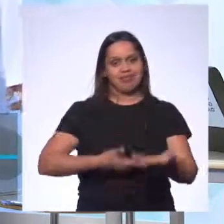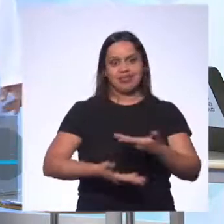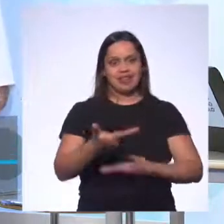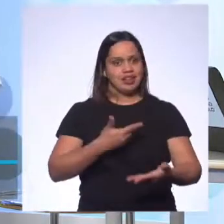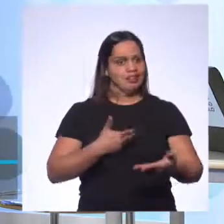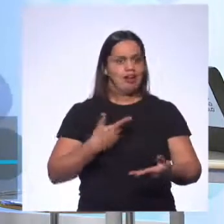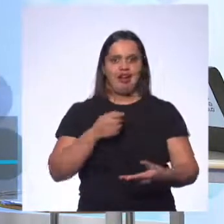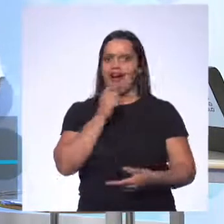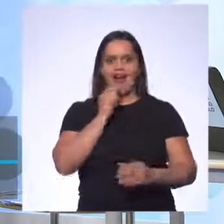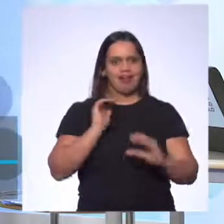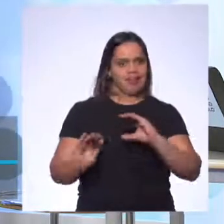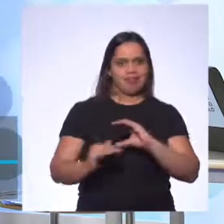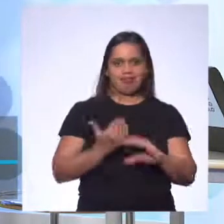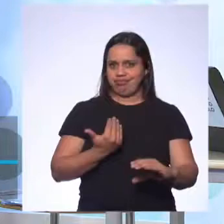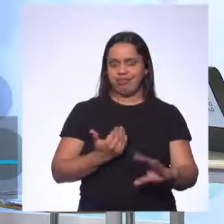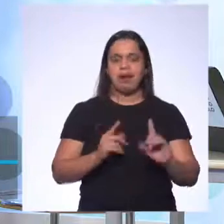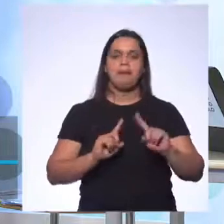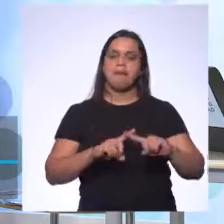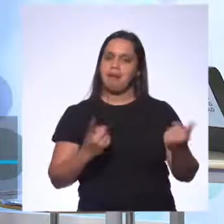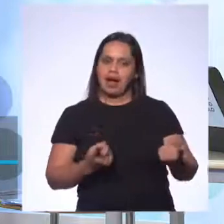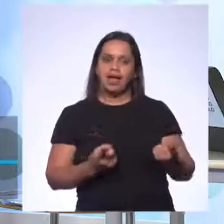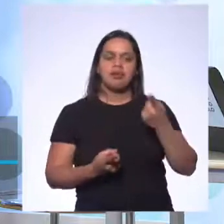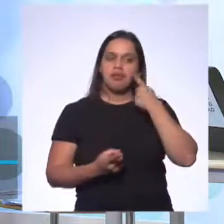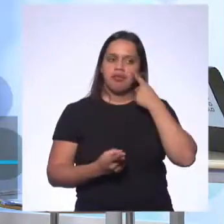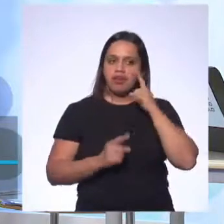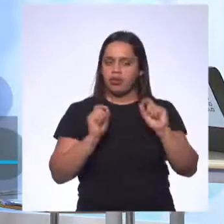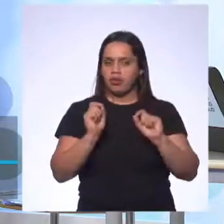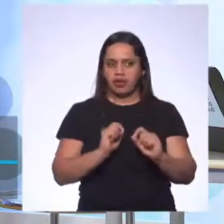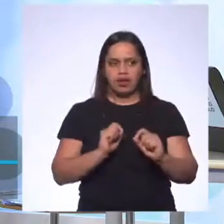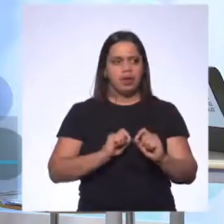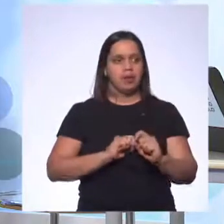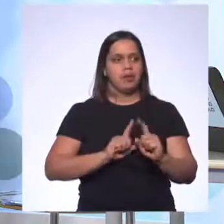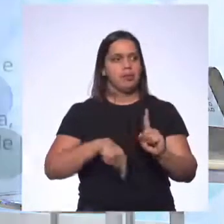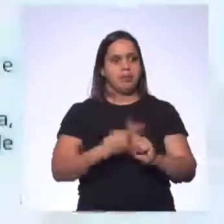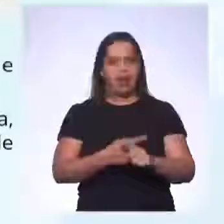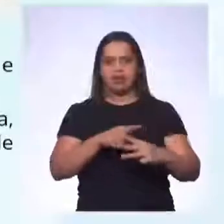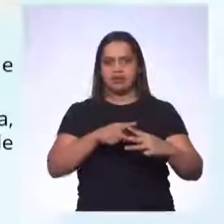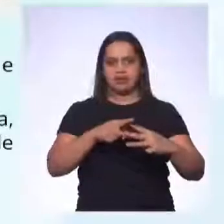não chegaram, mas vamos aqui para os três próximos